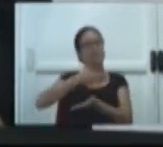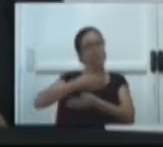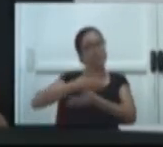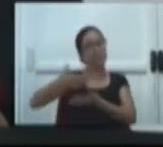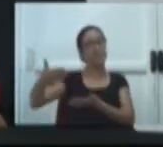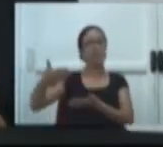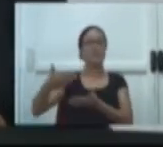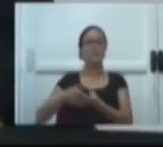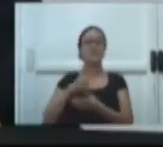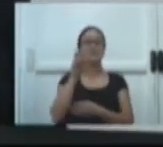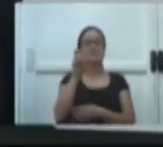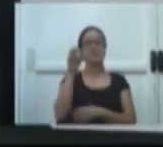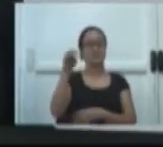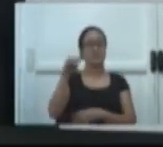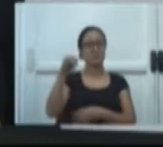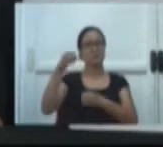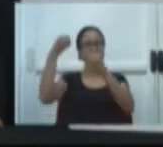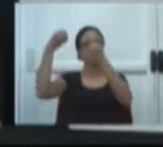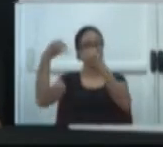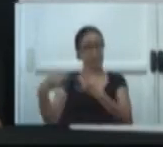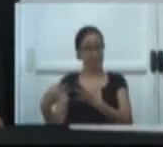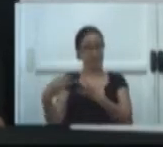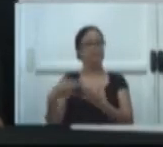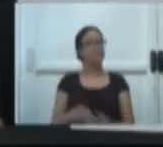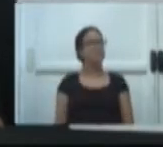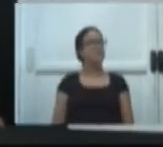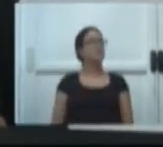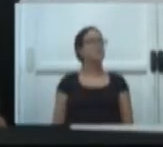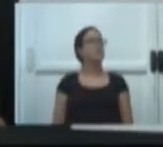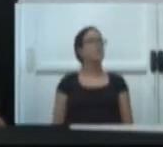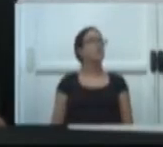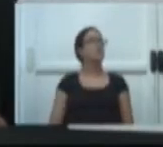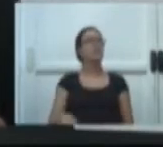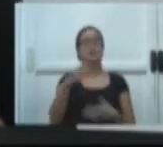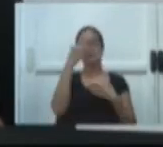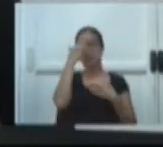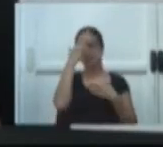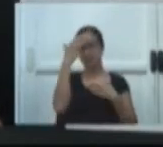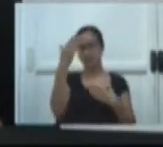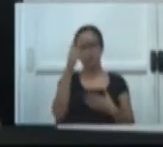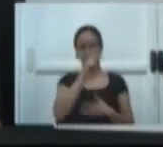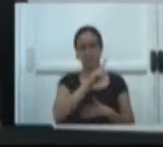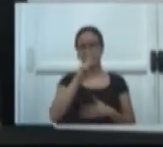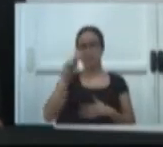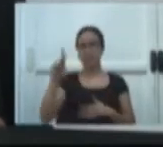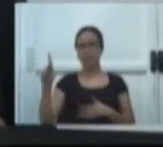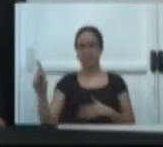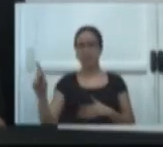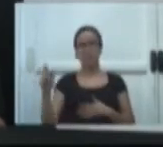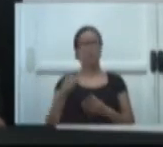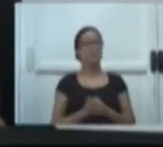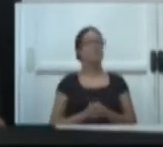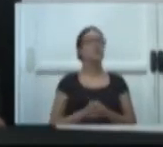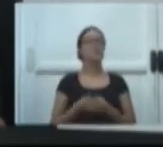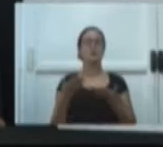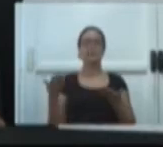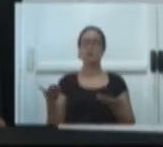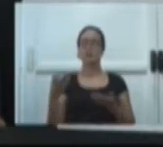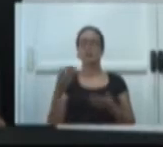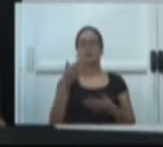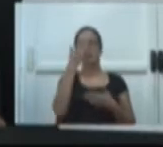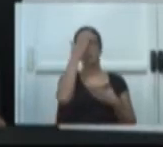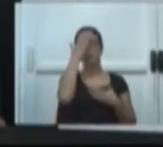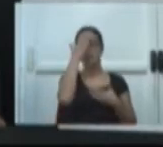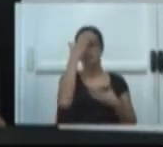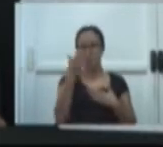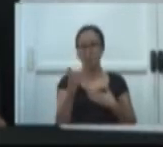para deliberar sobre o assunto que ele traz aqui. Obrigada, presidente da casa. Muito obrigada aos